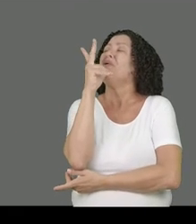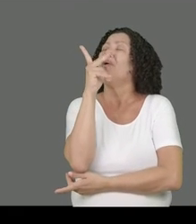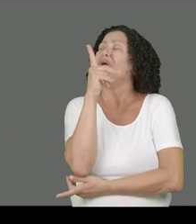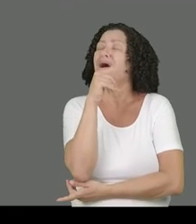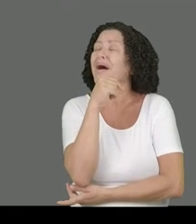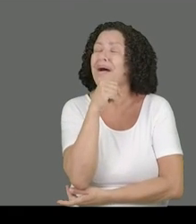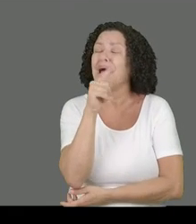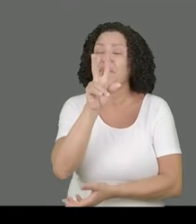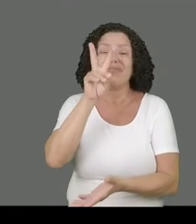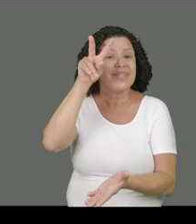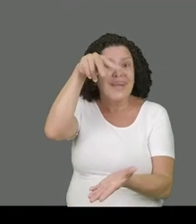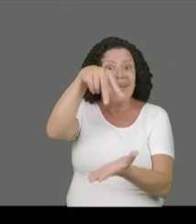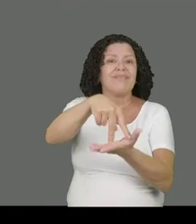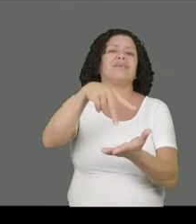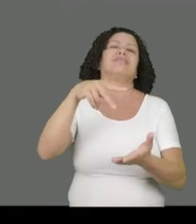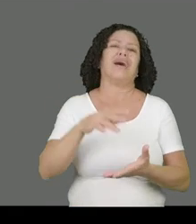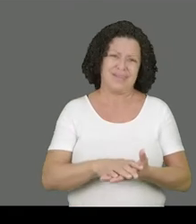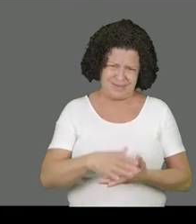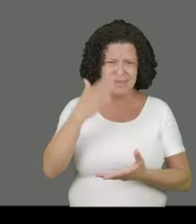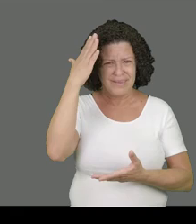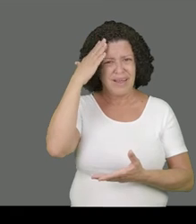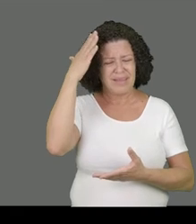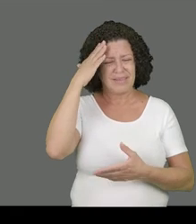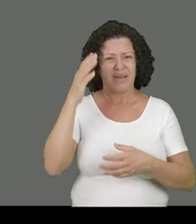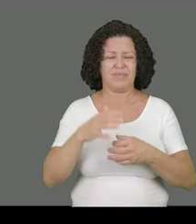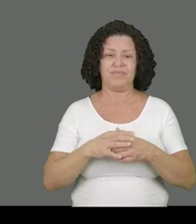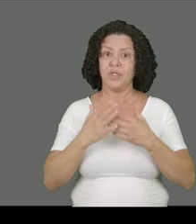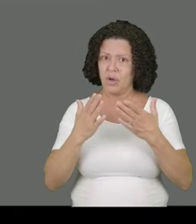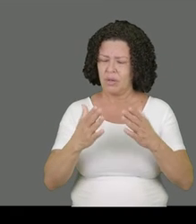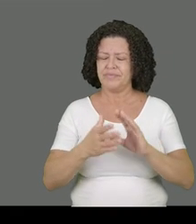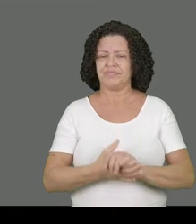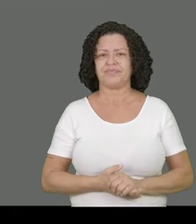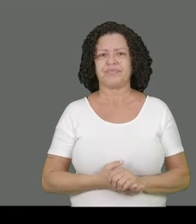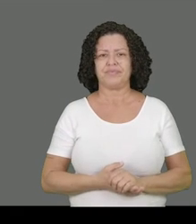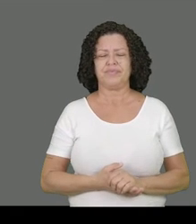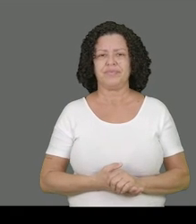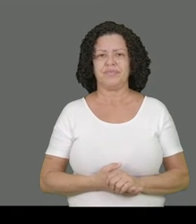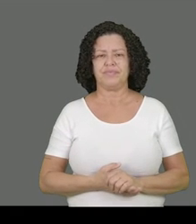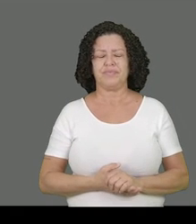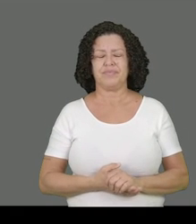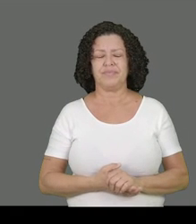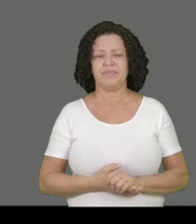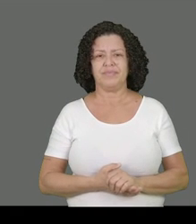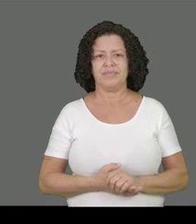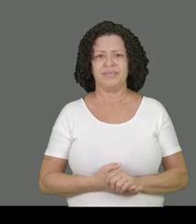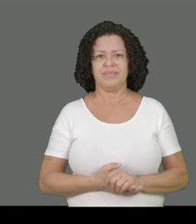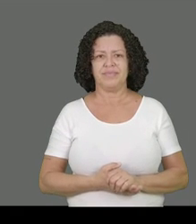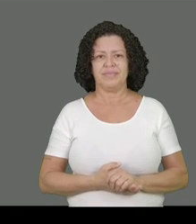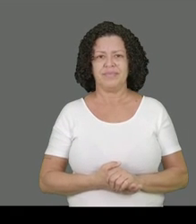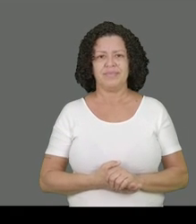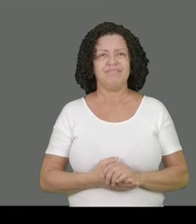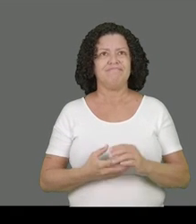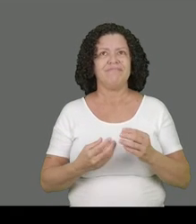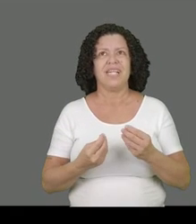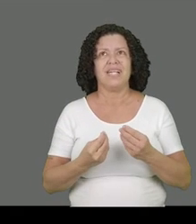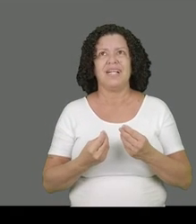a gente vai demorar muito tempo para a gente se erguer. E olha, gente,